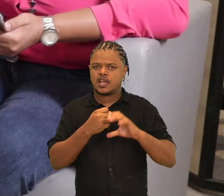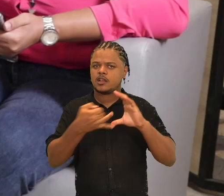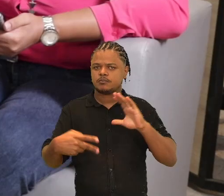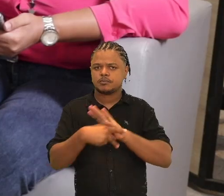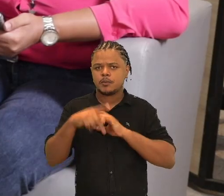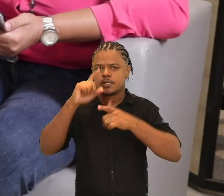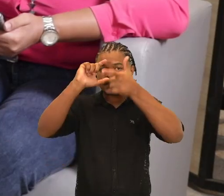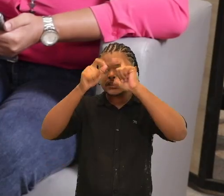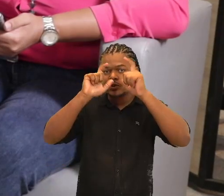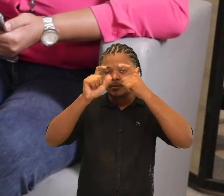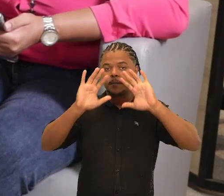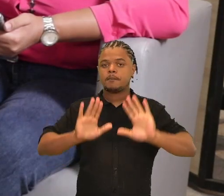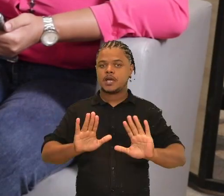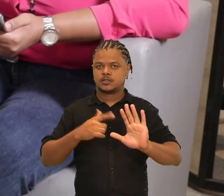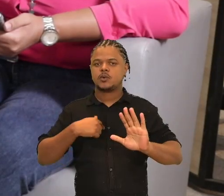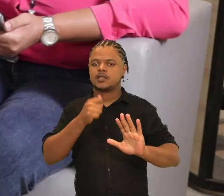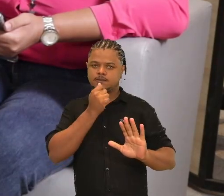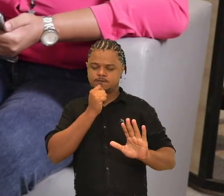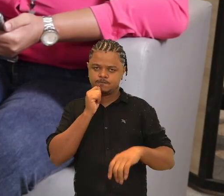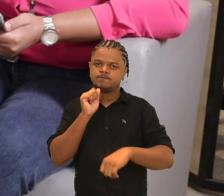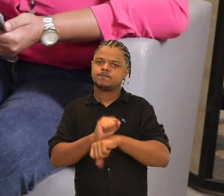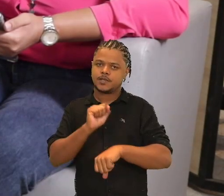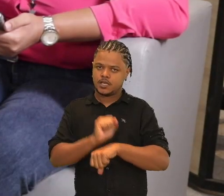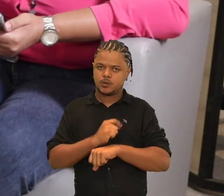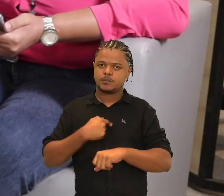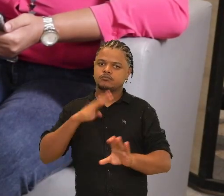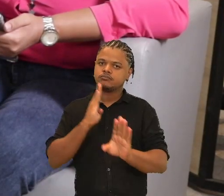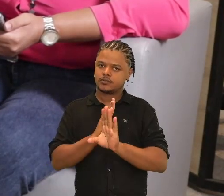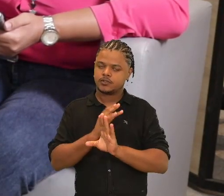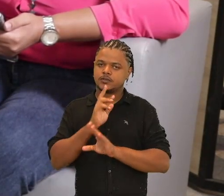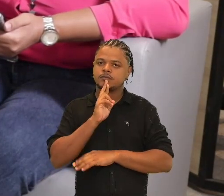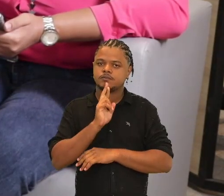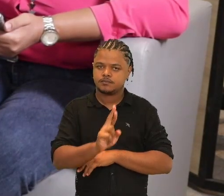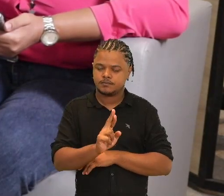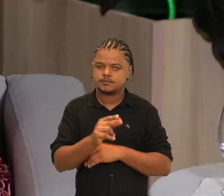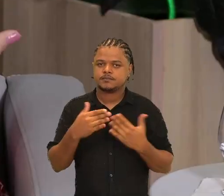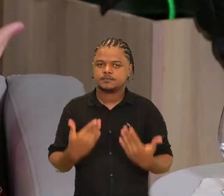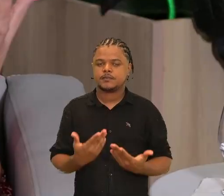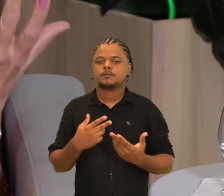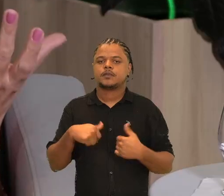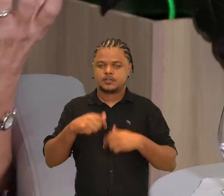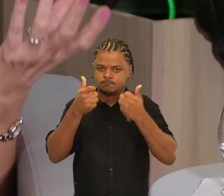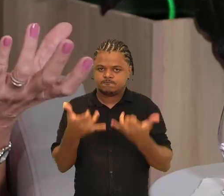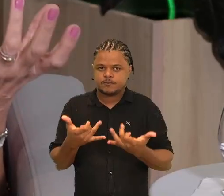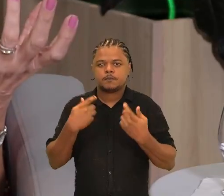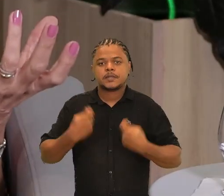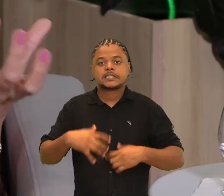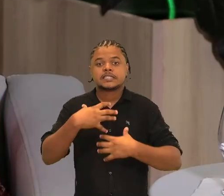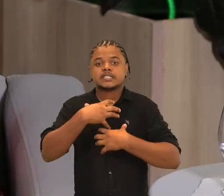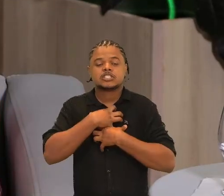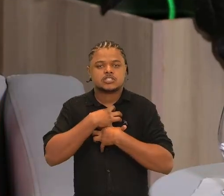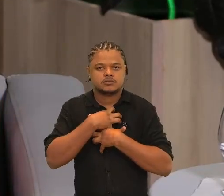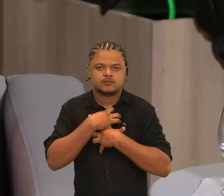síndrome, eu ainda espero um pouco para dar esse diagnóstico. Como eu te falo, eu primeiro preciso sentir aquela